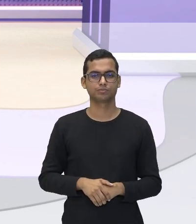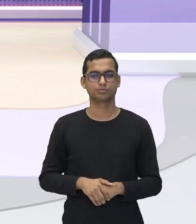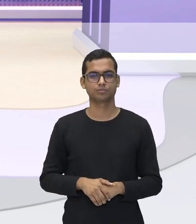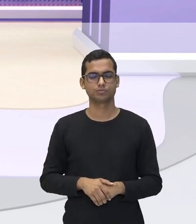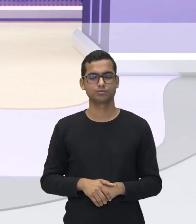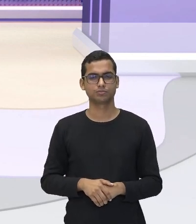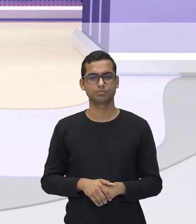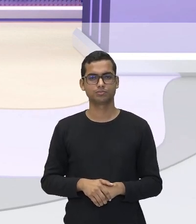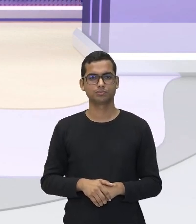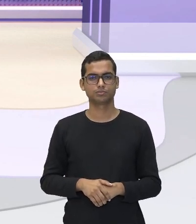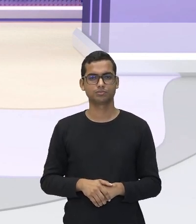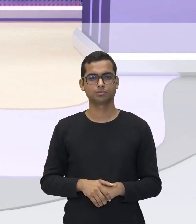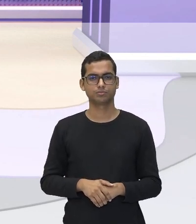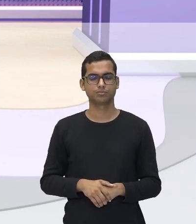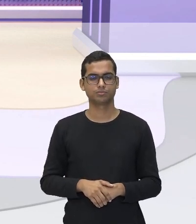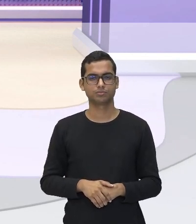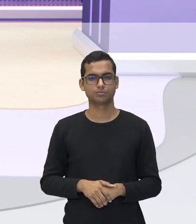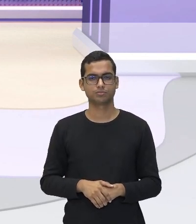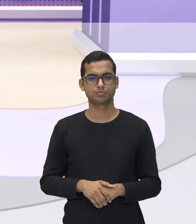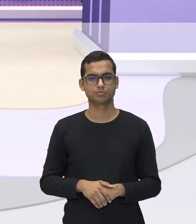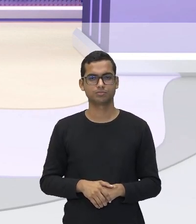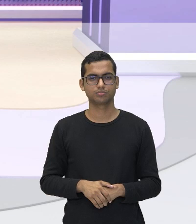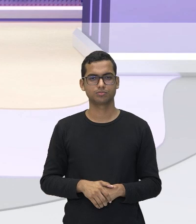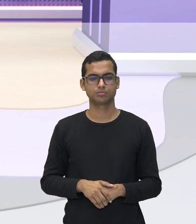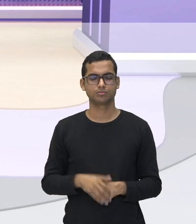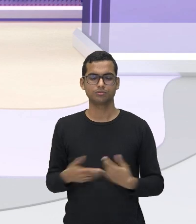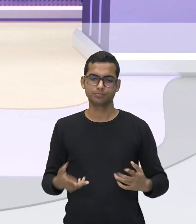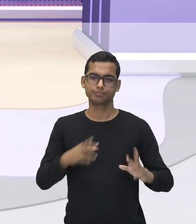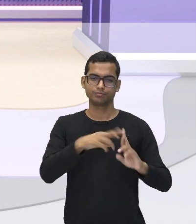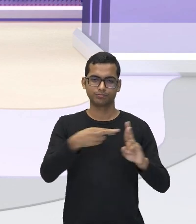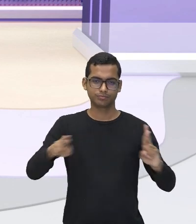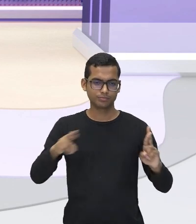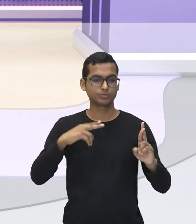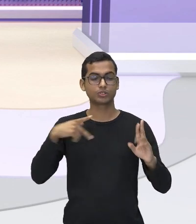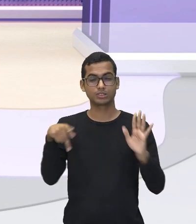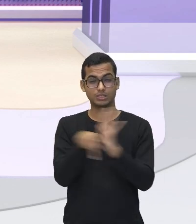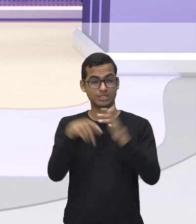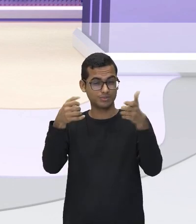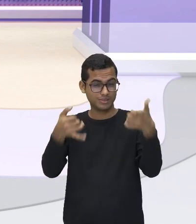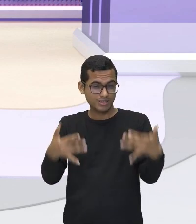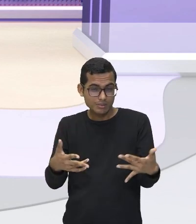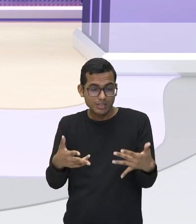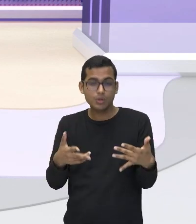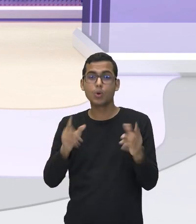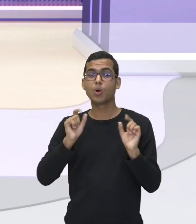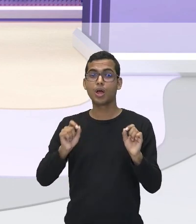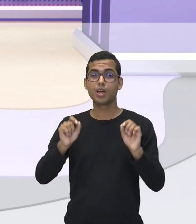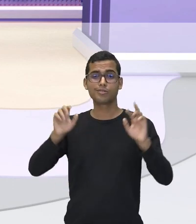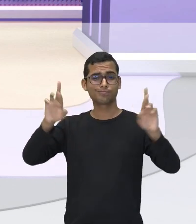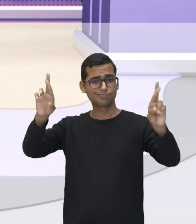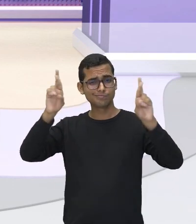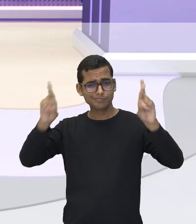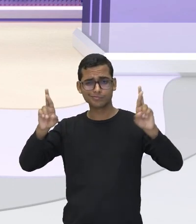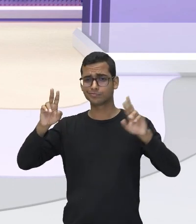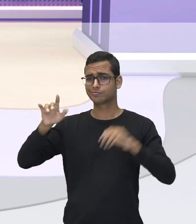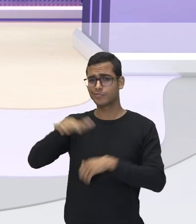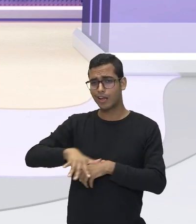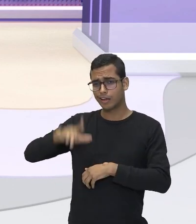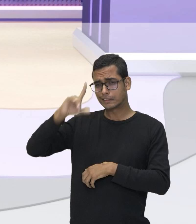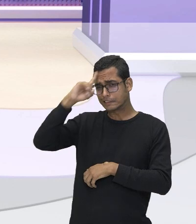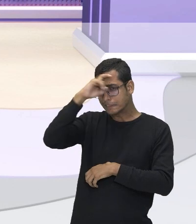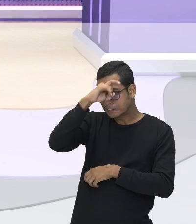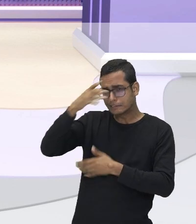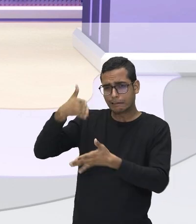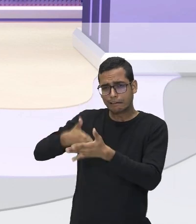por isso que a religião ela fala de esperança, né? Apesar da dificuldade, há um renascimento ou